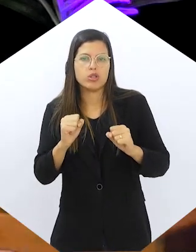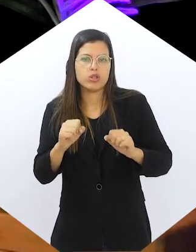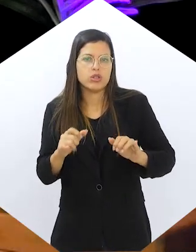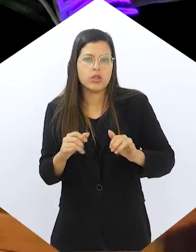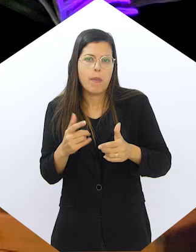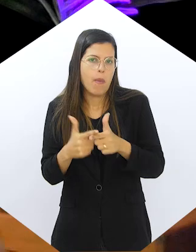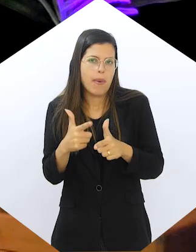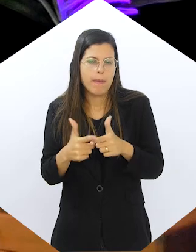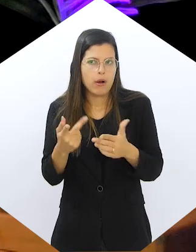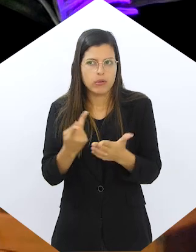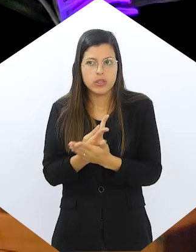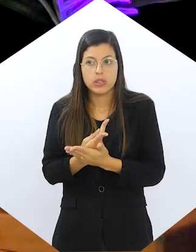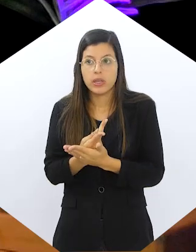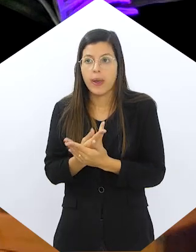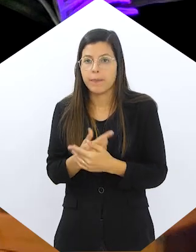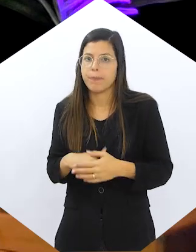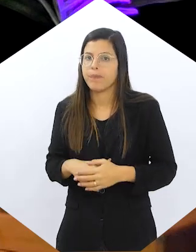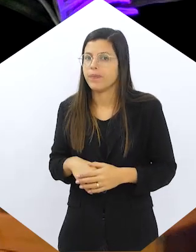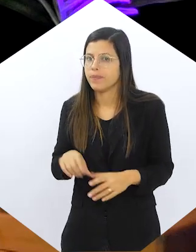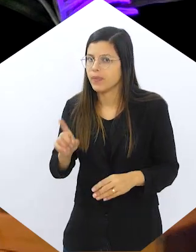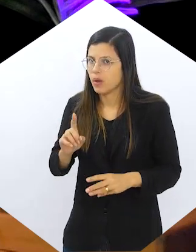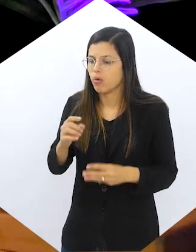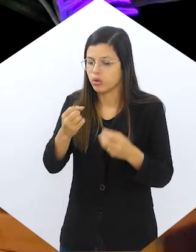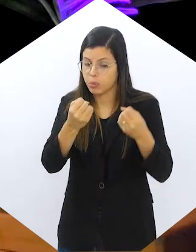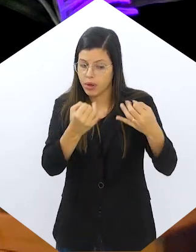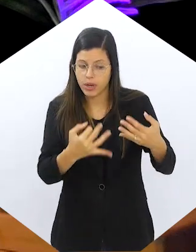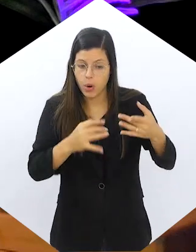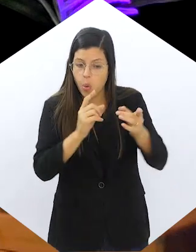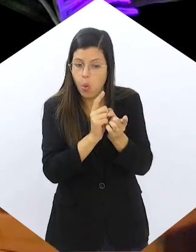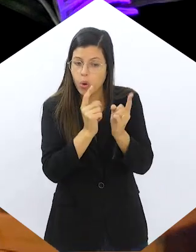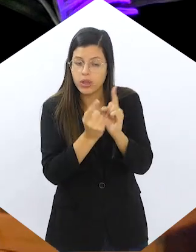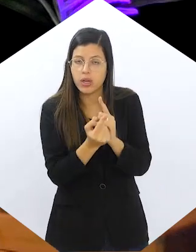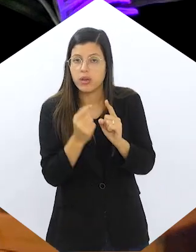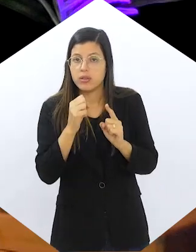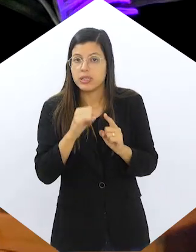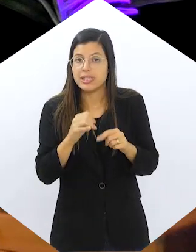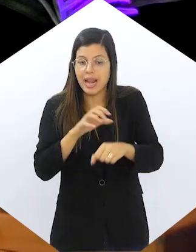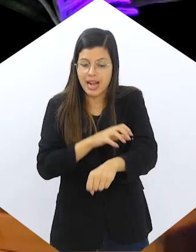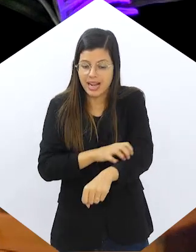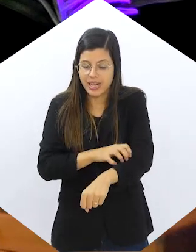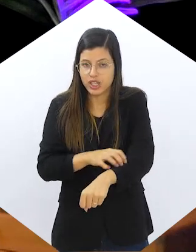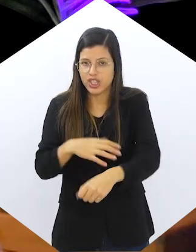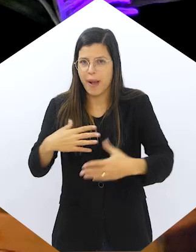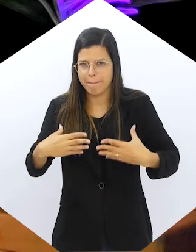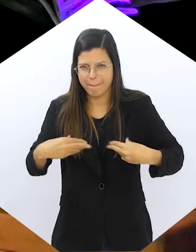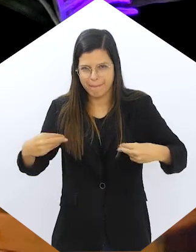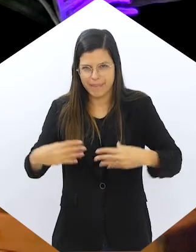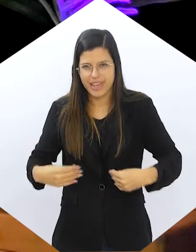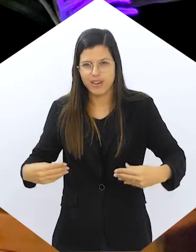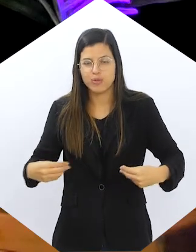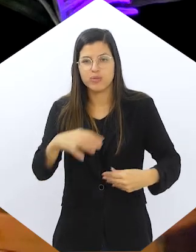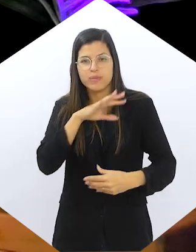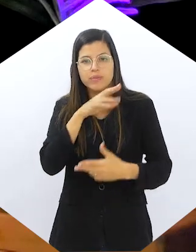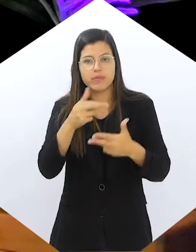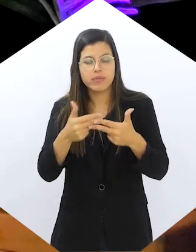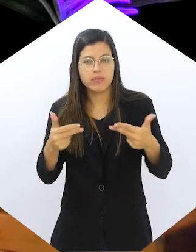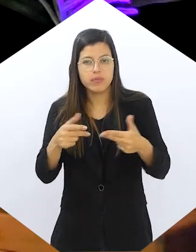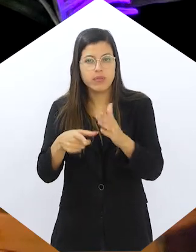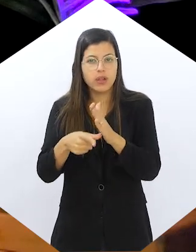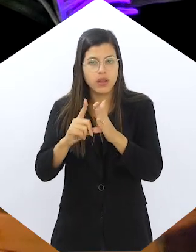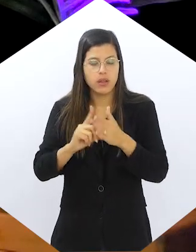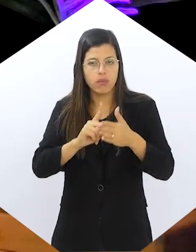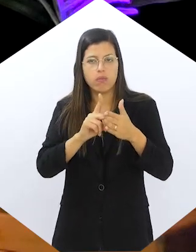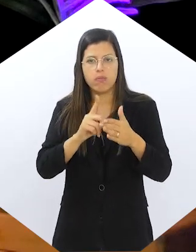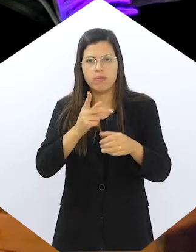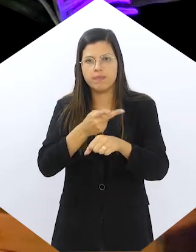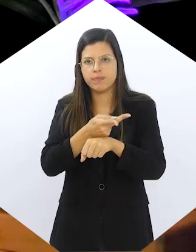só, é ao contrário. Se eu tenho uma alergia muito grande a pelo de animais, eu antes vou pesquisar muito se